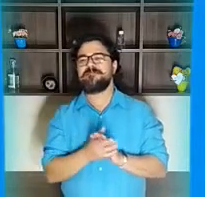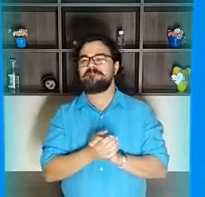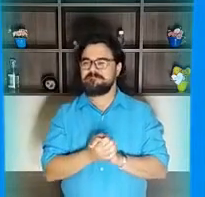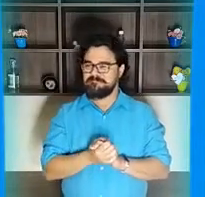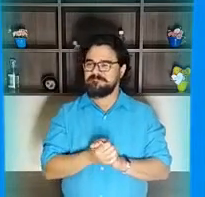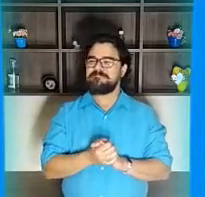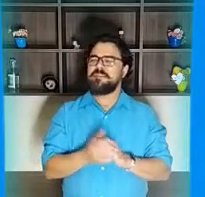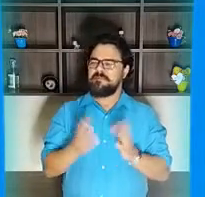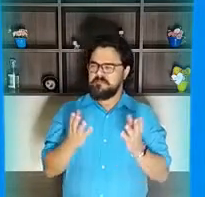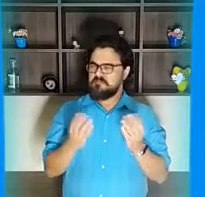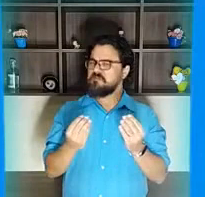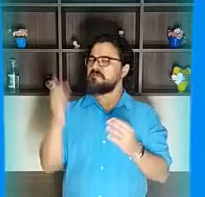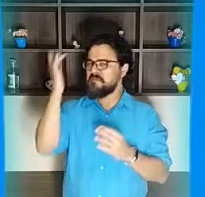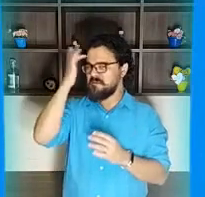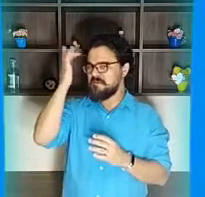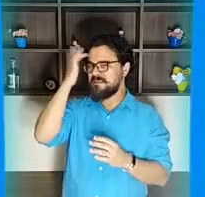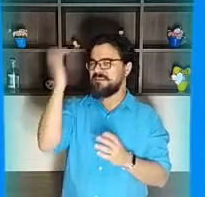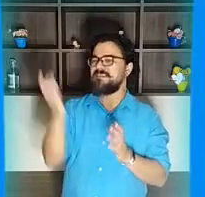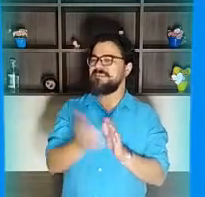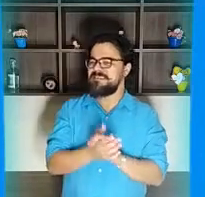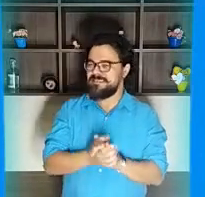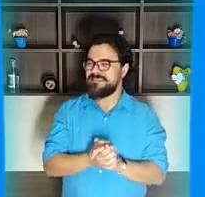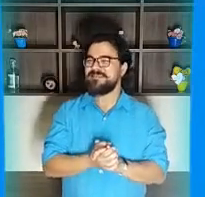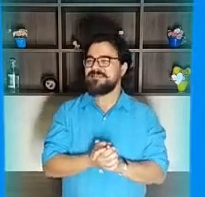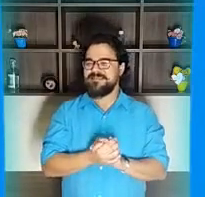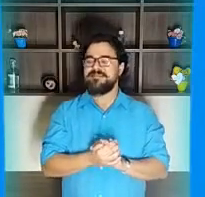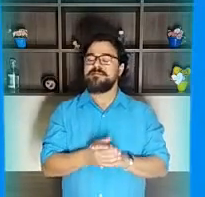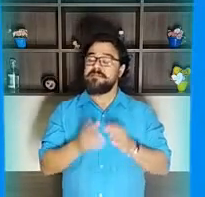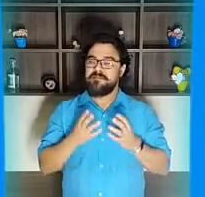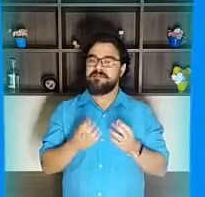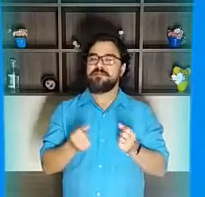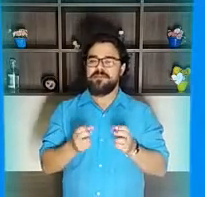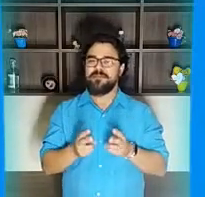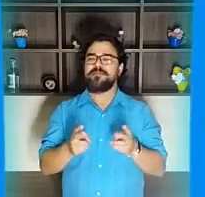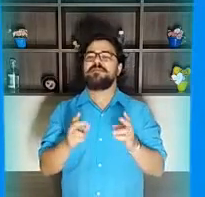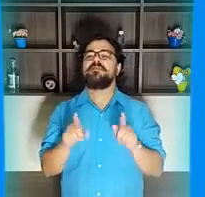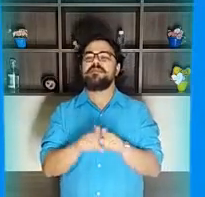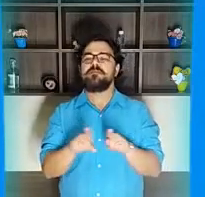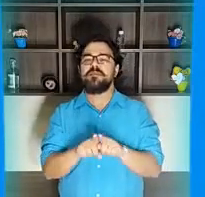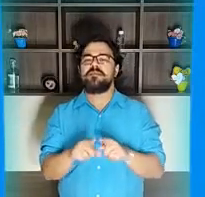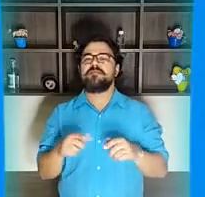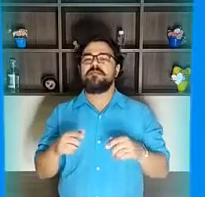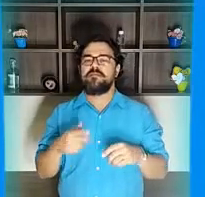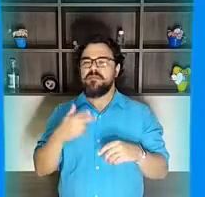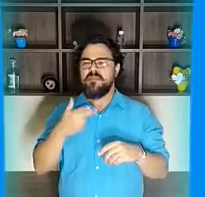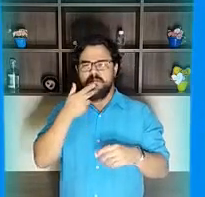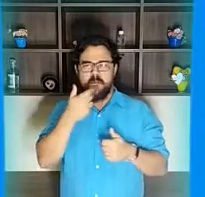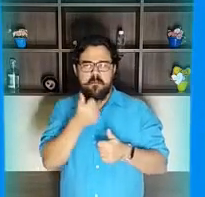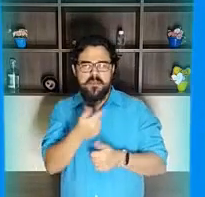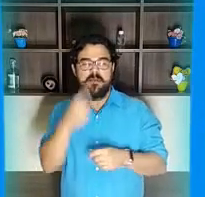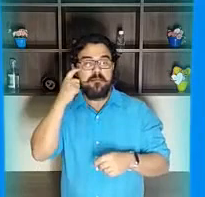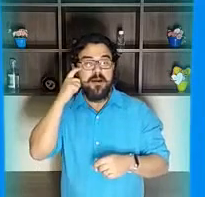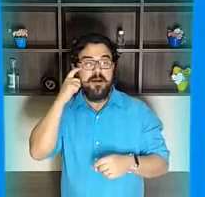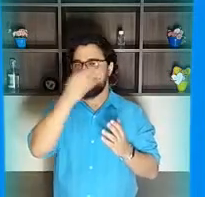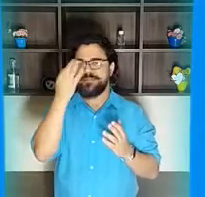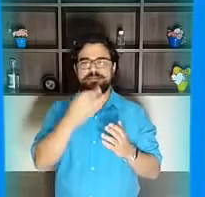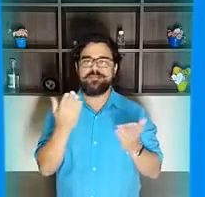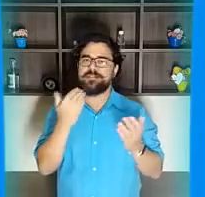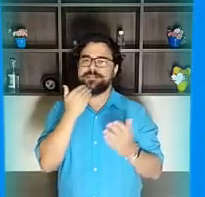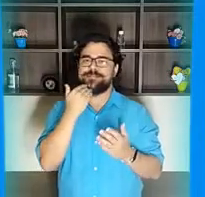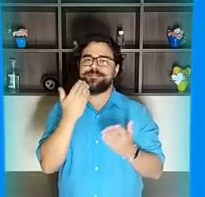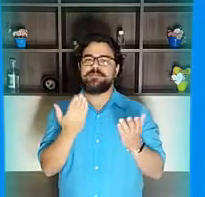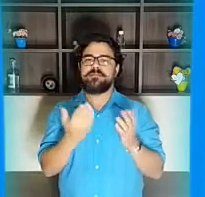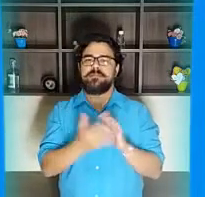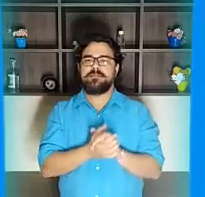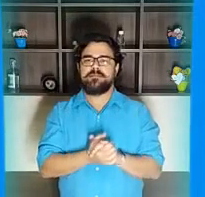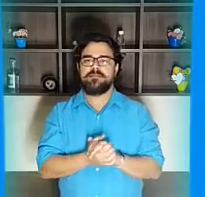sua. Podem continuar. E a galera também elogiou muito a Babi. Nossa, não, Babi tá maravilhosa. Babi,